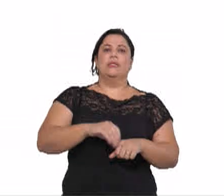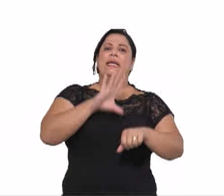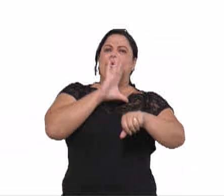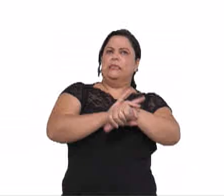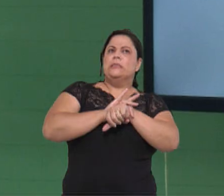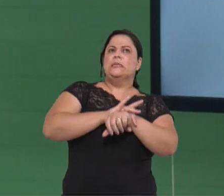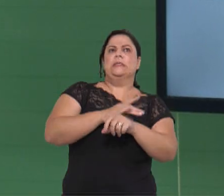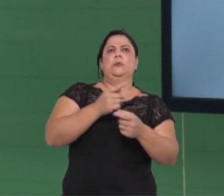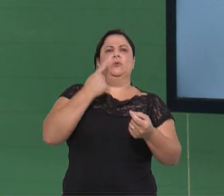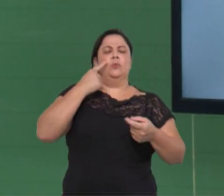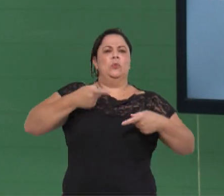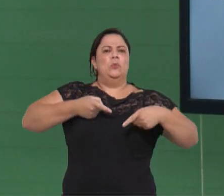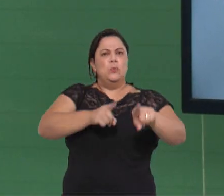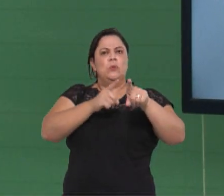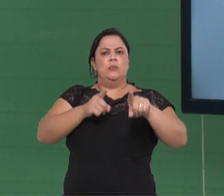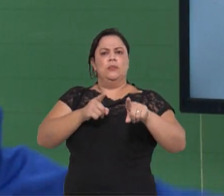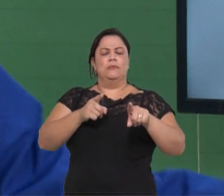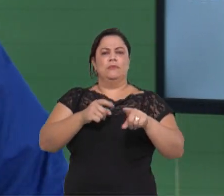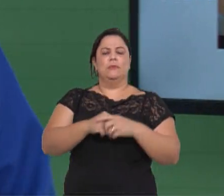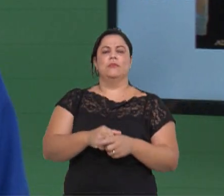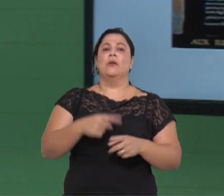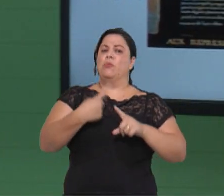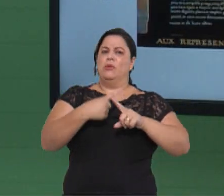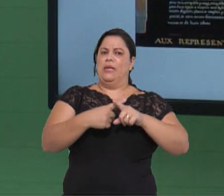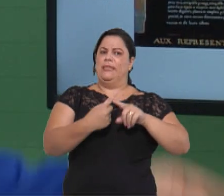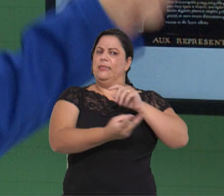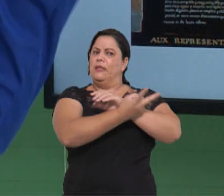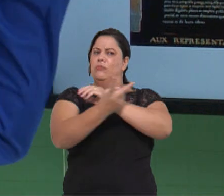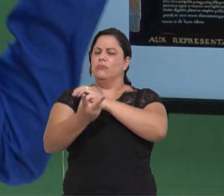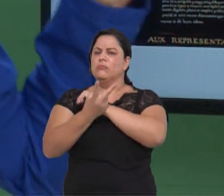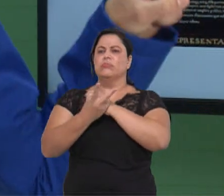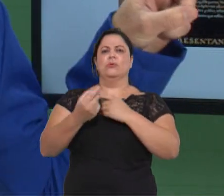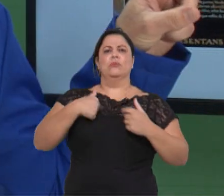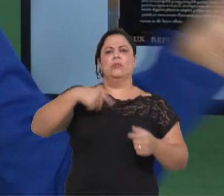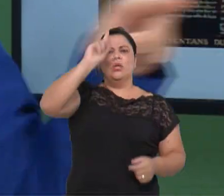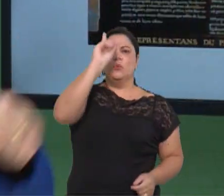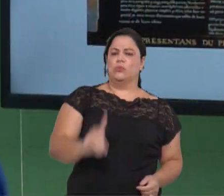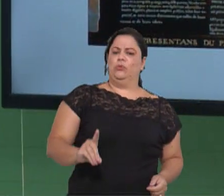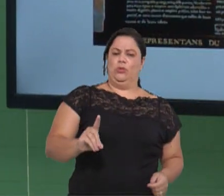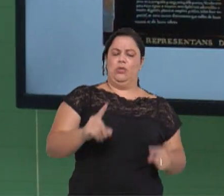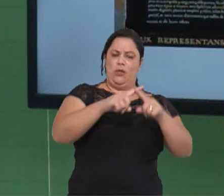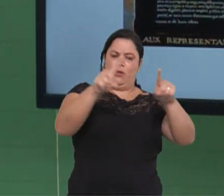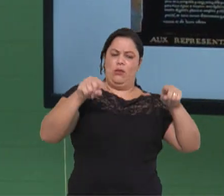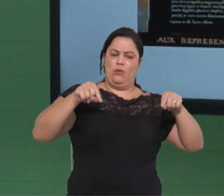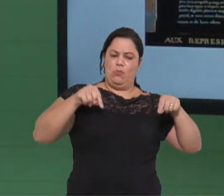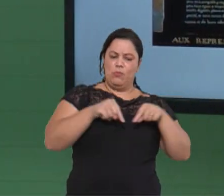pelo Estado, o novo Estado, constitucional,